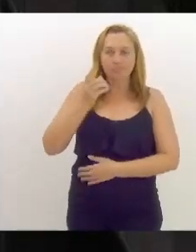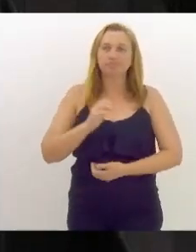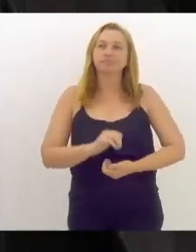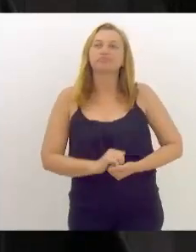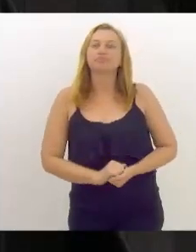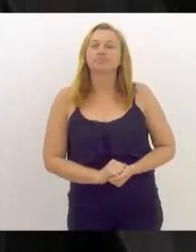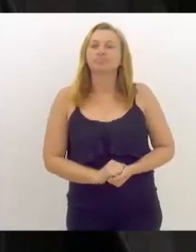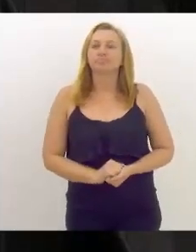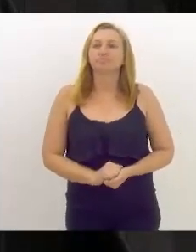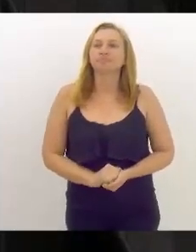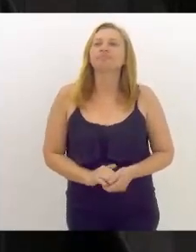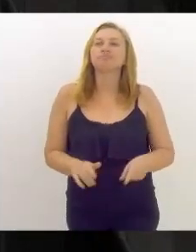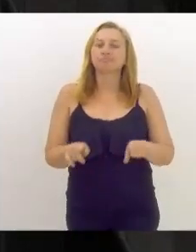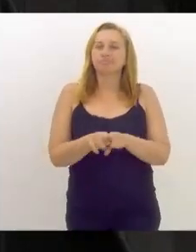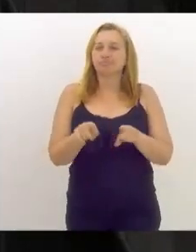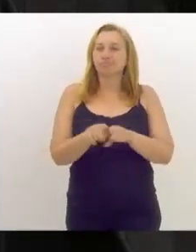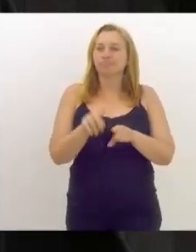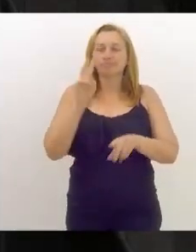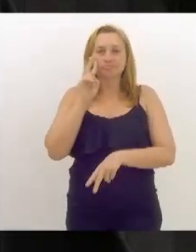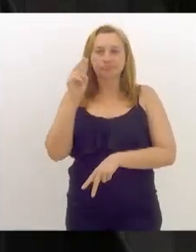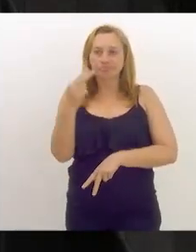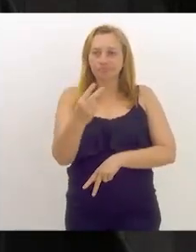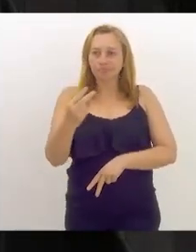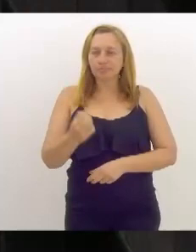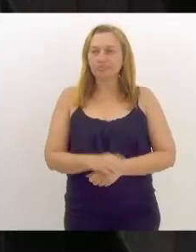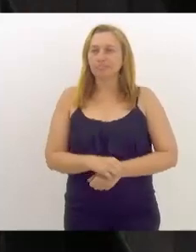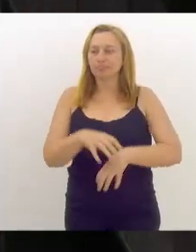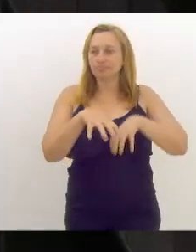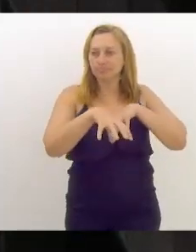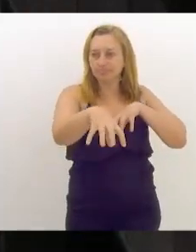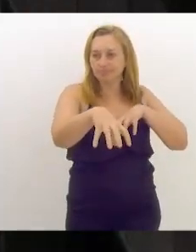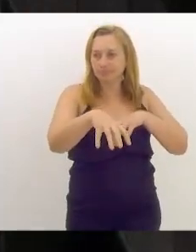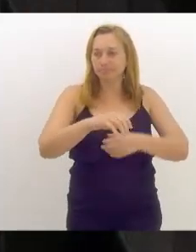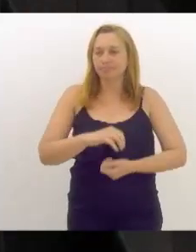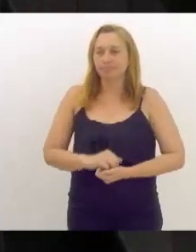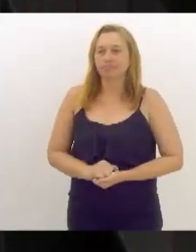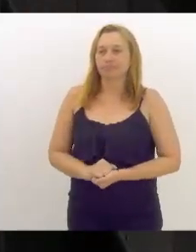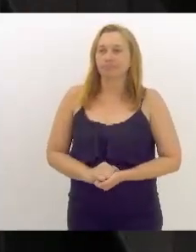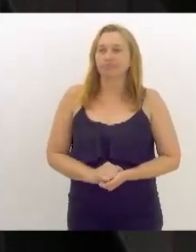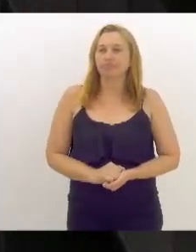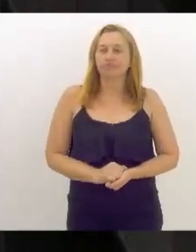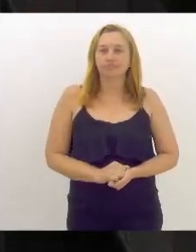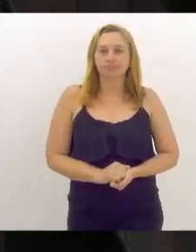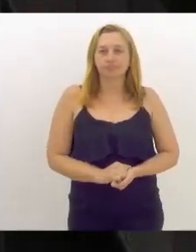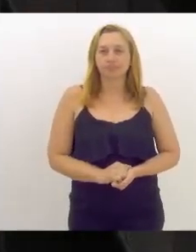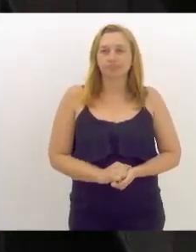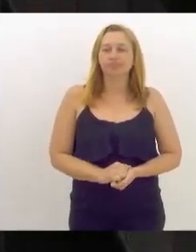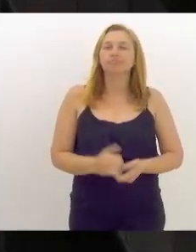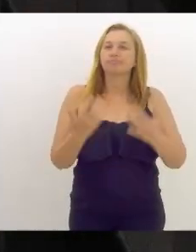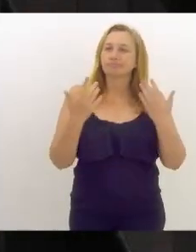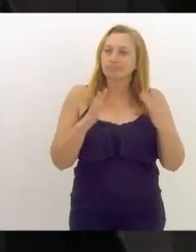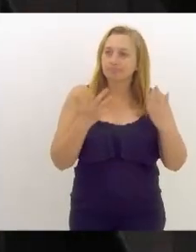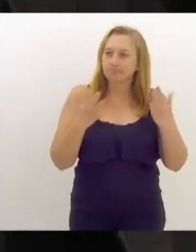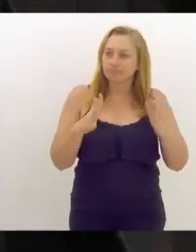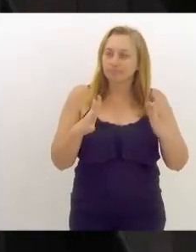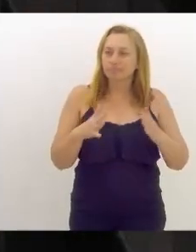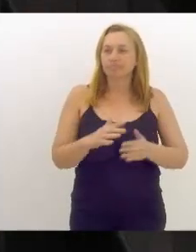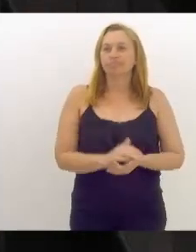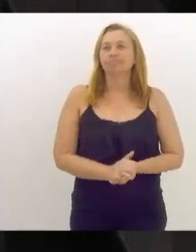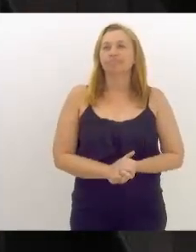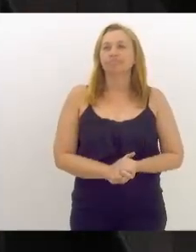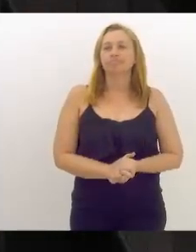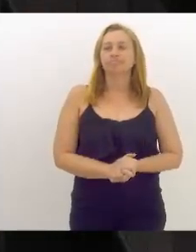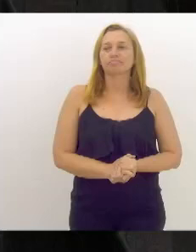deputados que também nos assistem de forma remota. Queria cumprimentar as senhoras